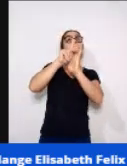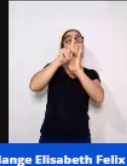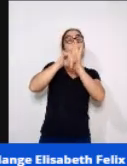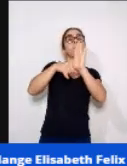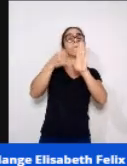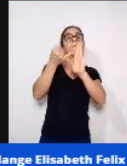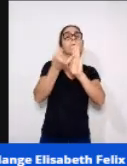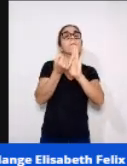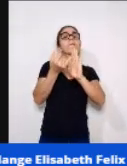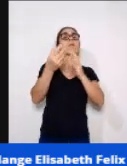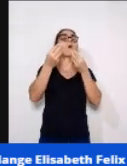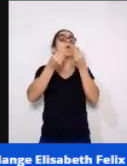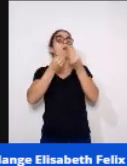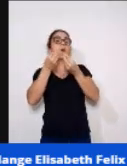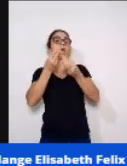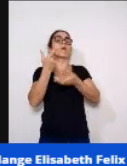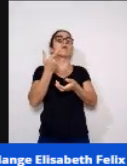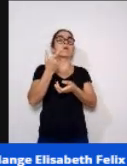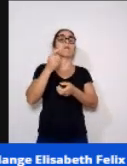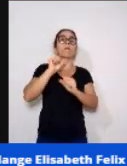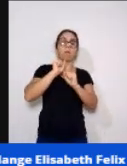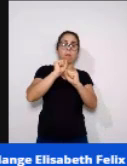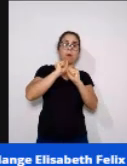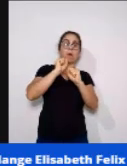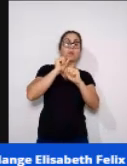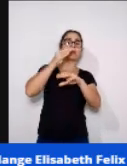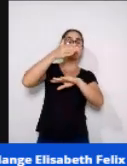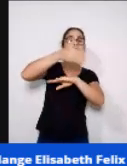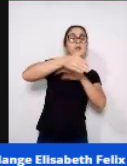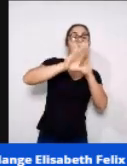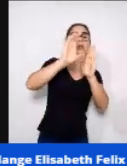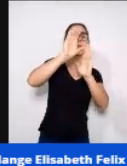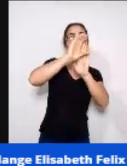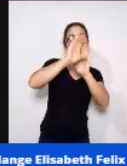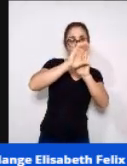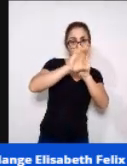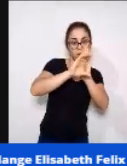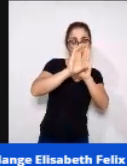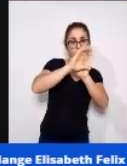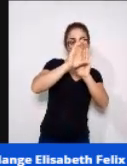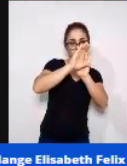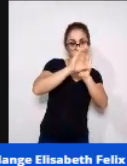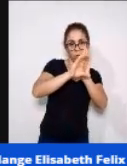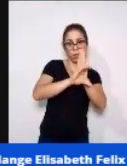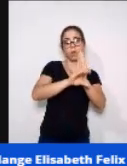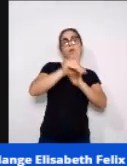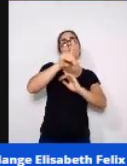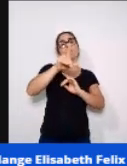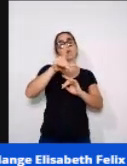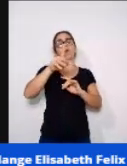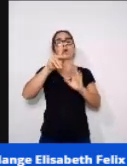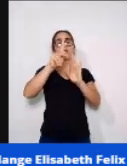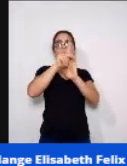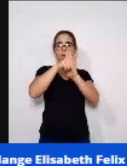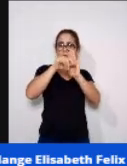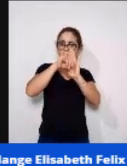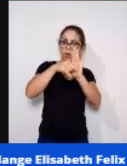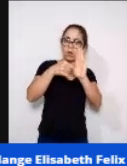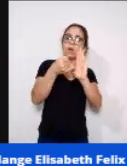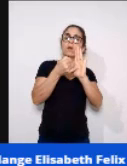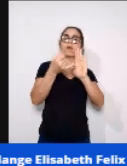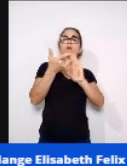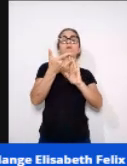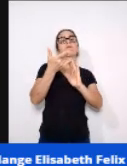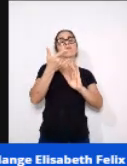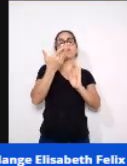repente, eu posso entrar direto naquele conteúdo que eu destaquei no plano de aula, mas eu também estou fazendo referência que pode